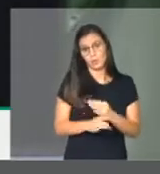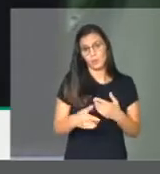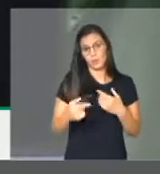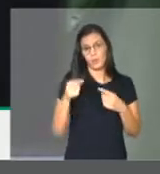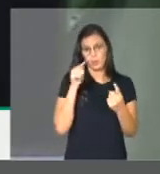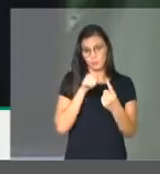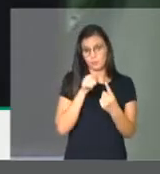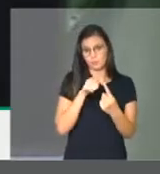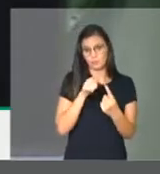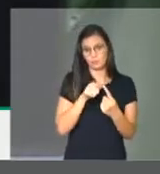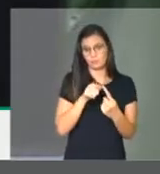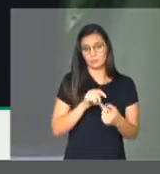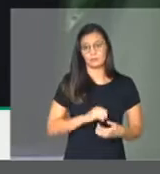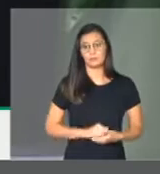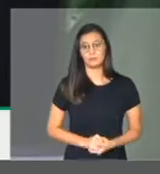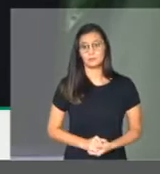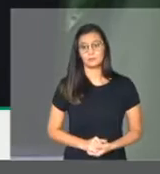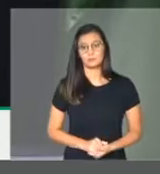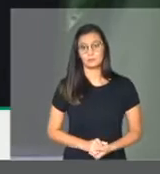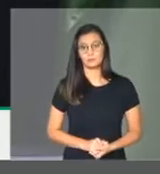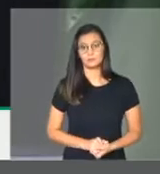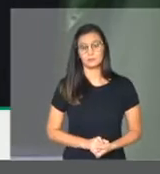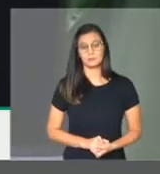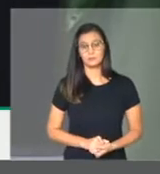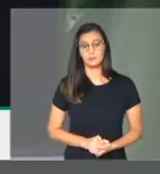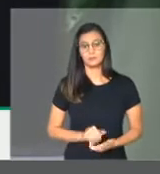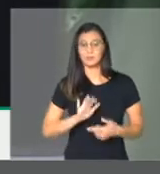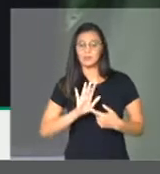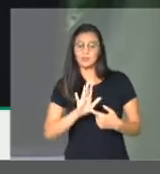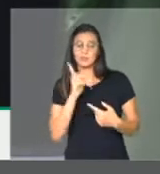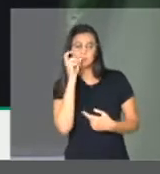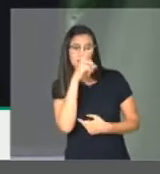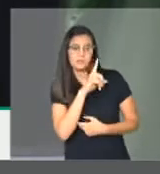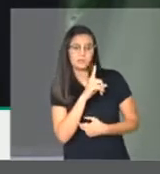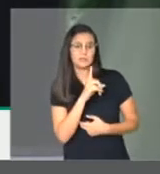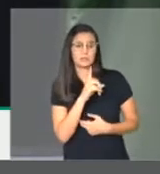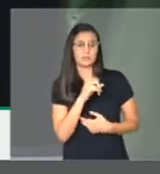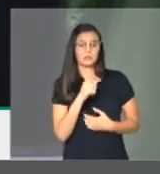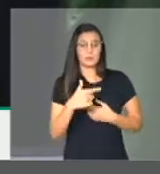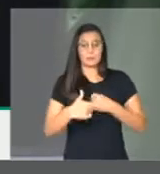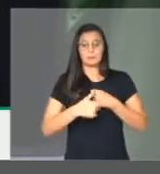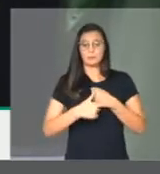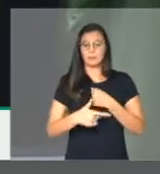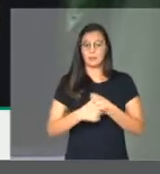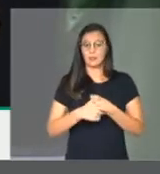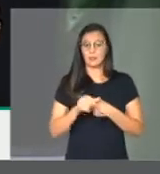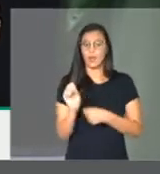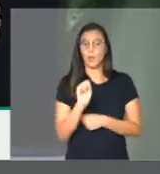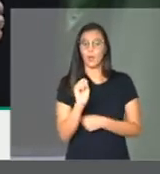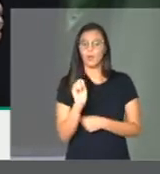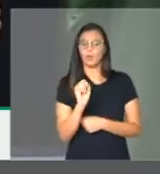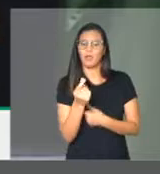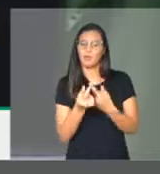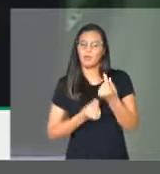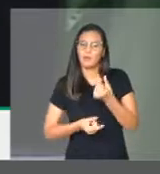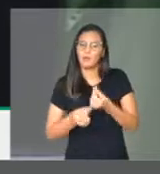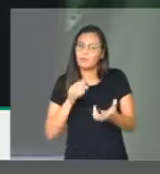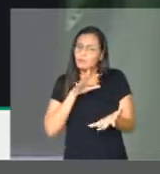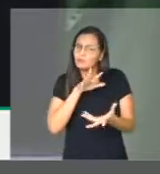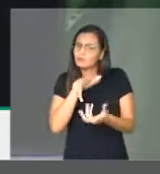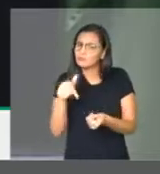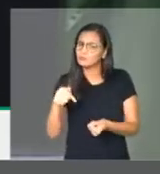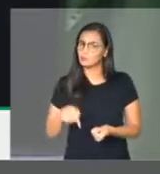se revelava estéril diante da complexidade e das exigências da oitava economia do mundo, embora